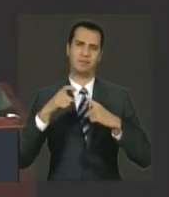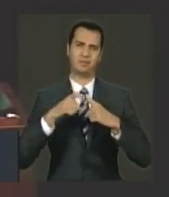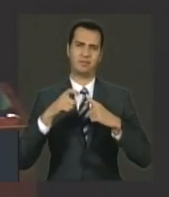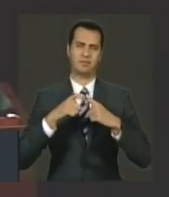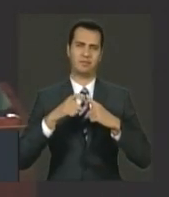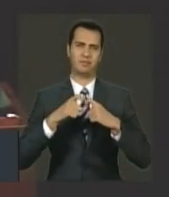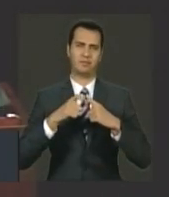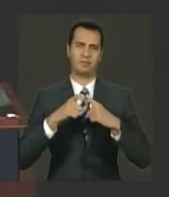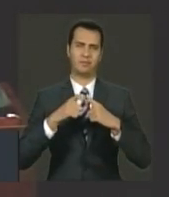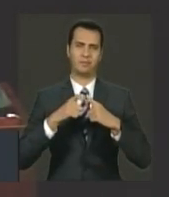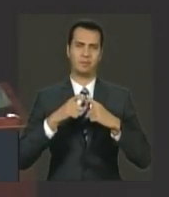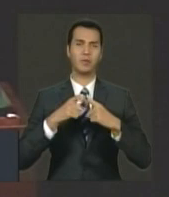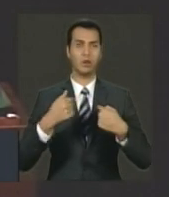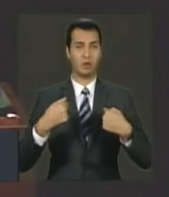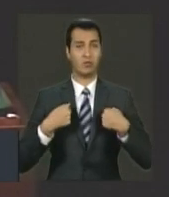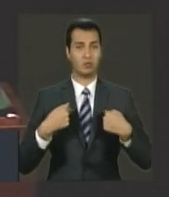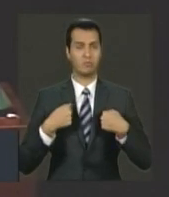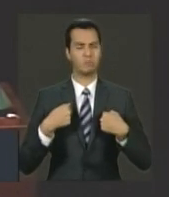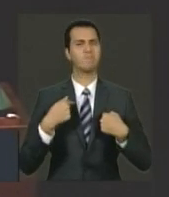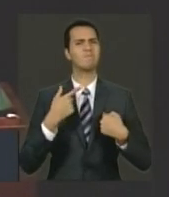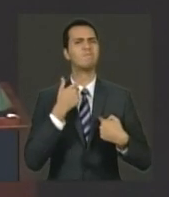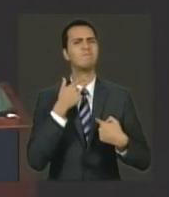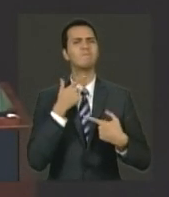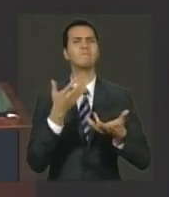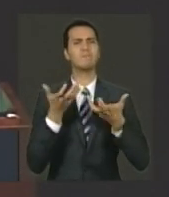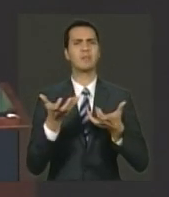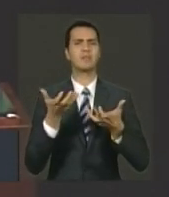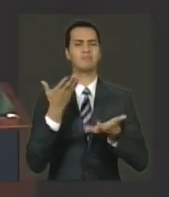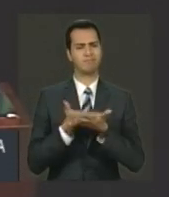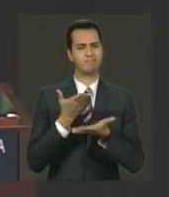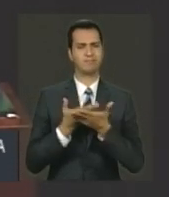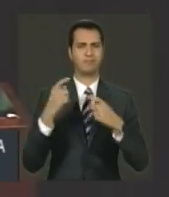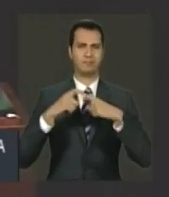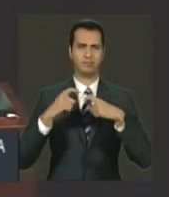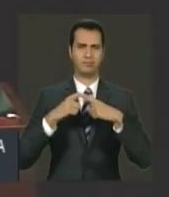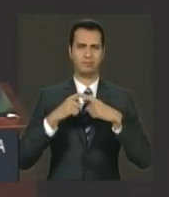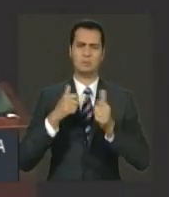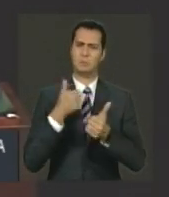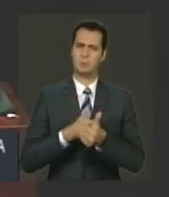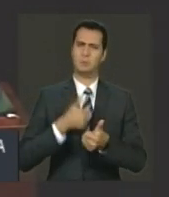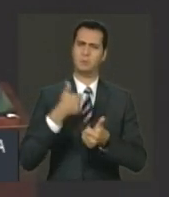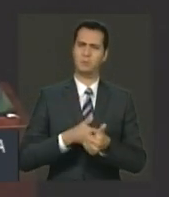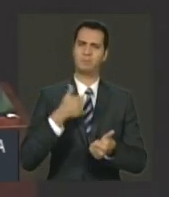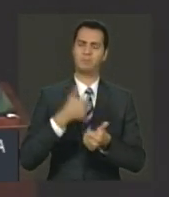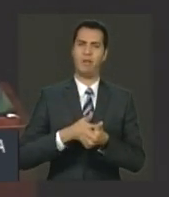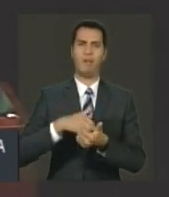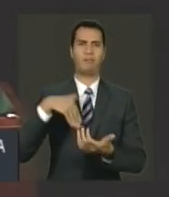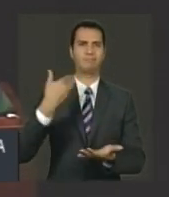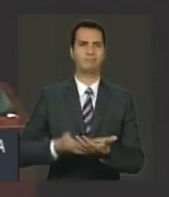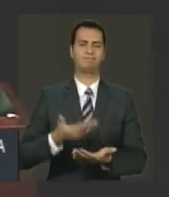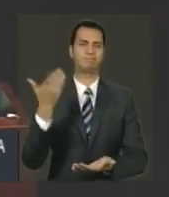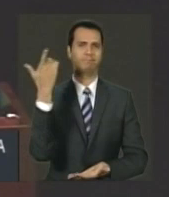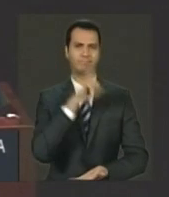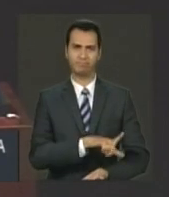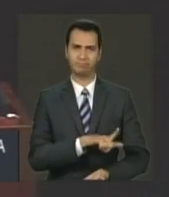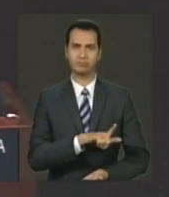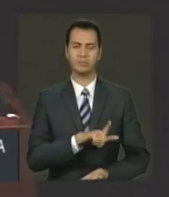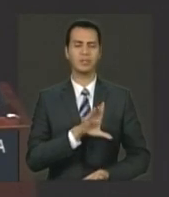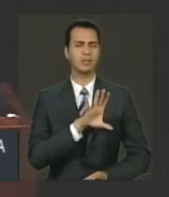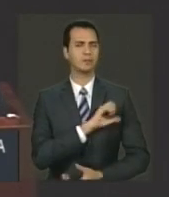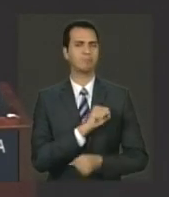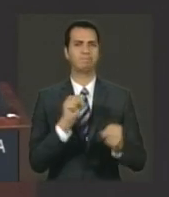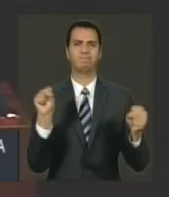médico. Persegui e realizei com paixão, e esta é a palavra, paixão, o